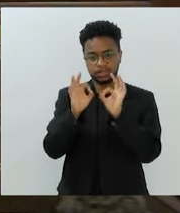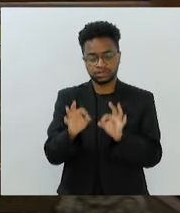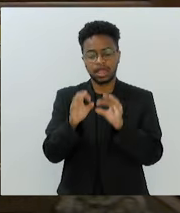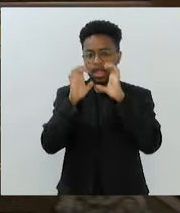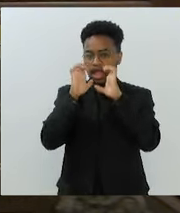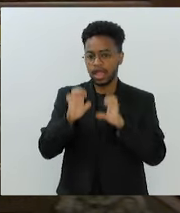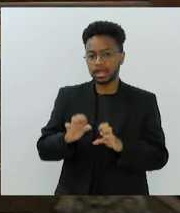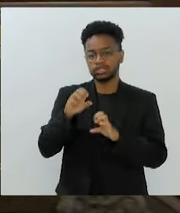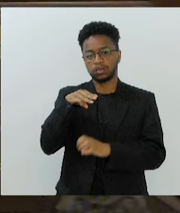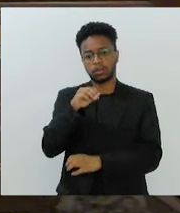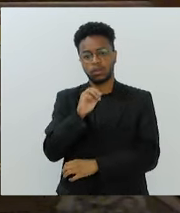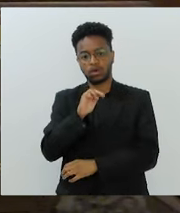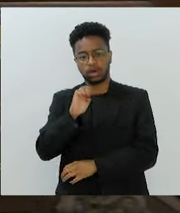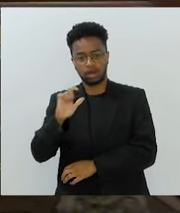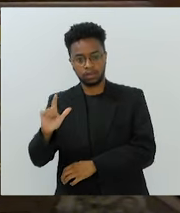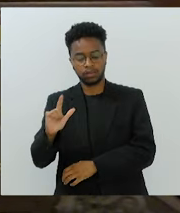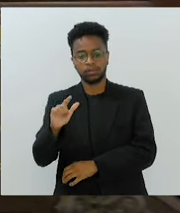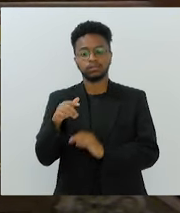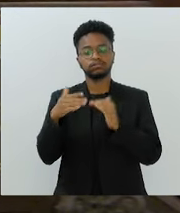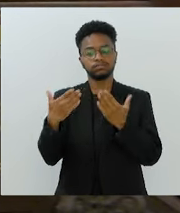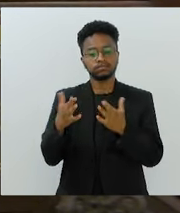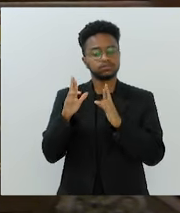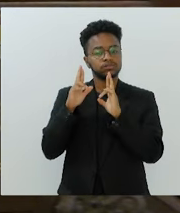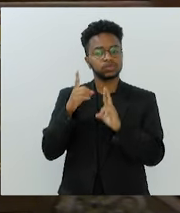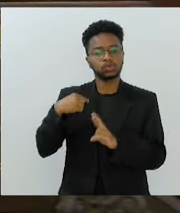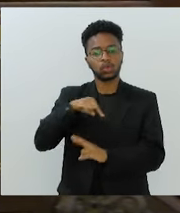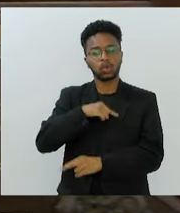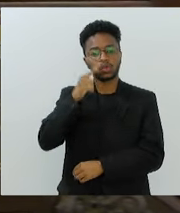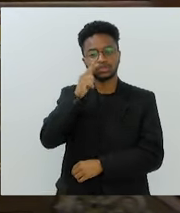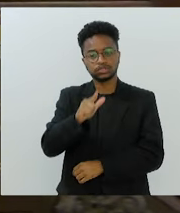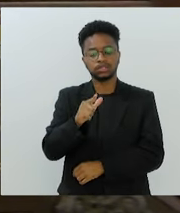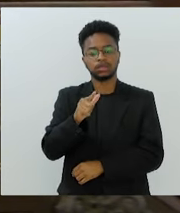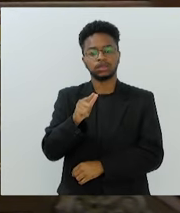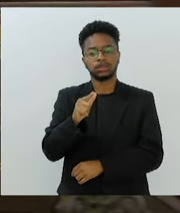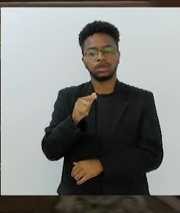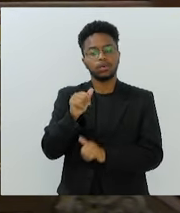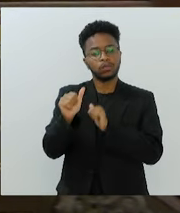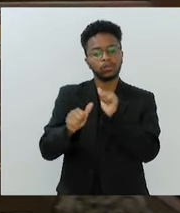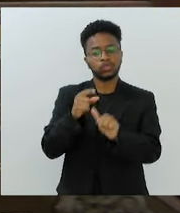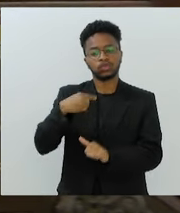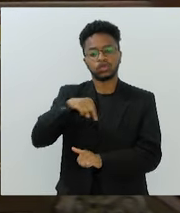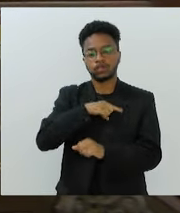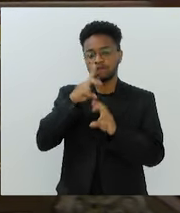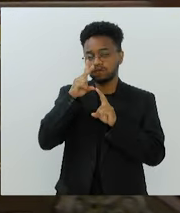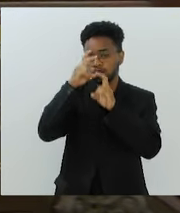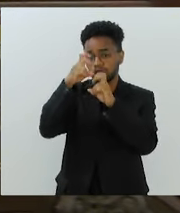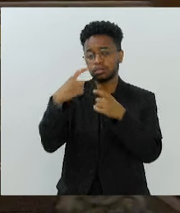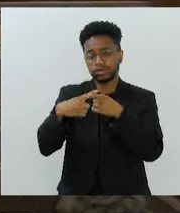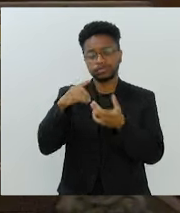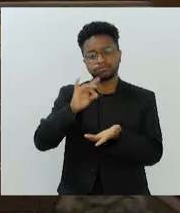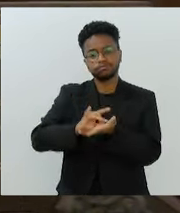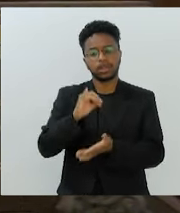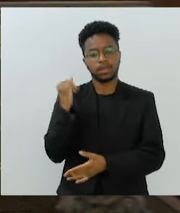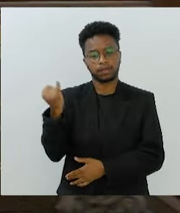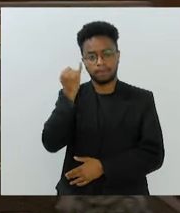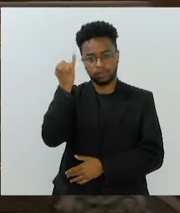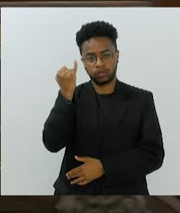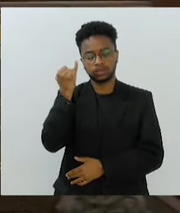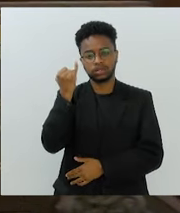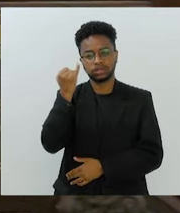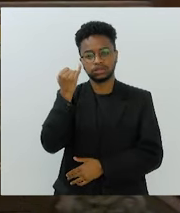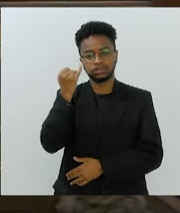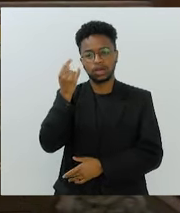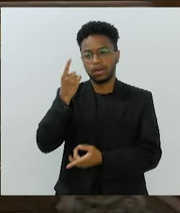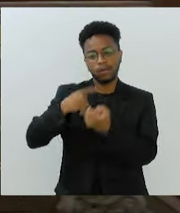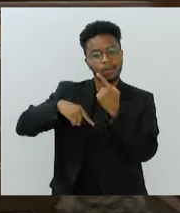moral, que nós possamos renovar as nossas forças. Porque nunca foi tão importante virar o jogo no único